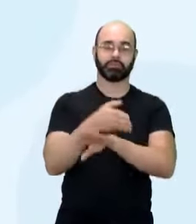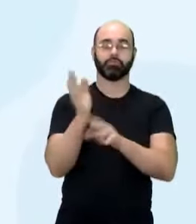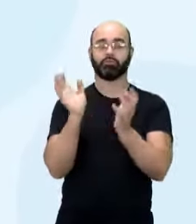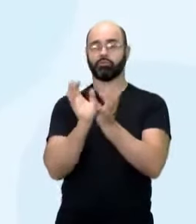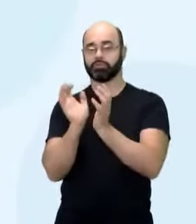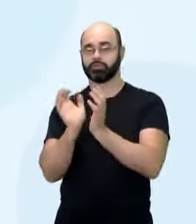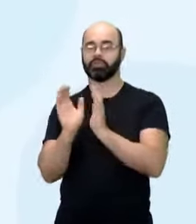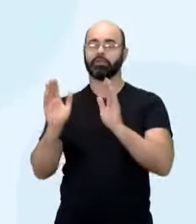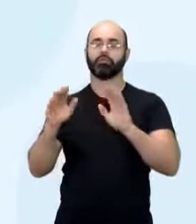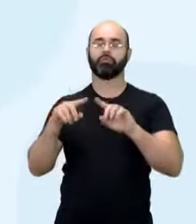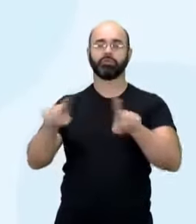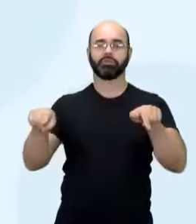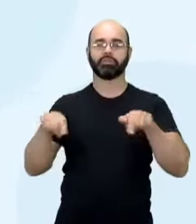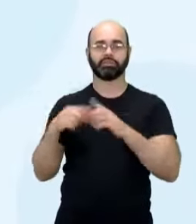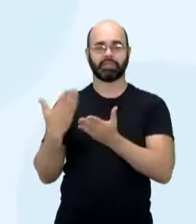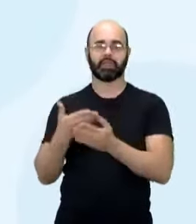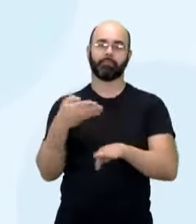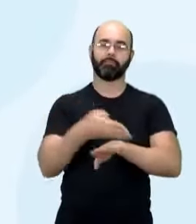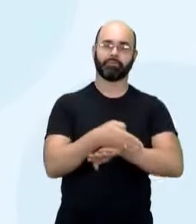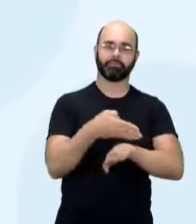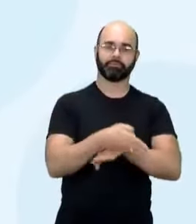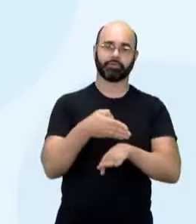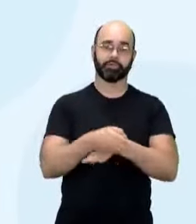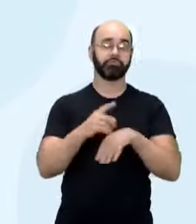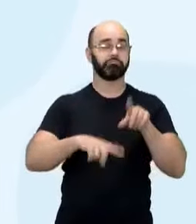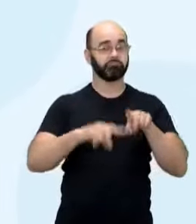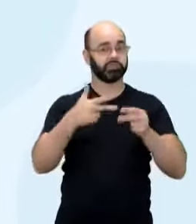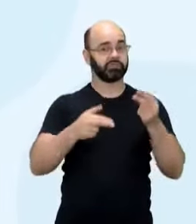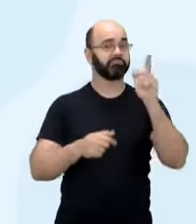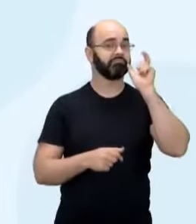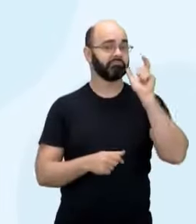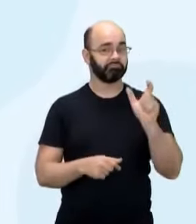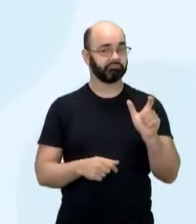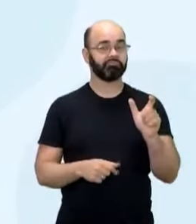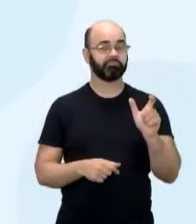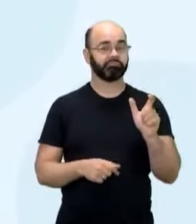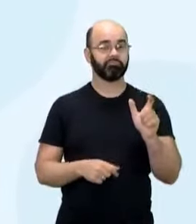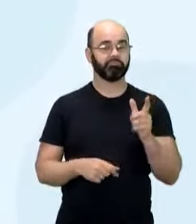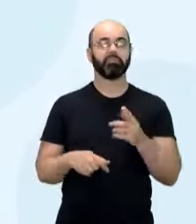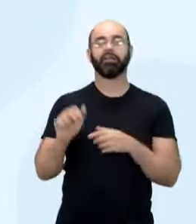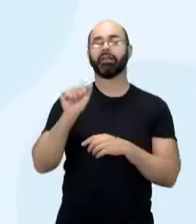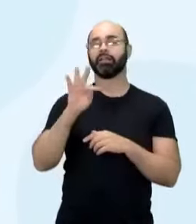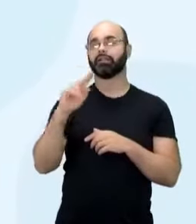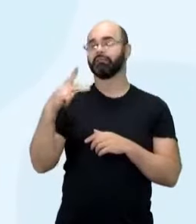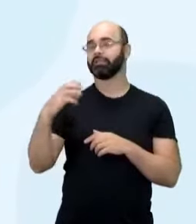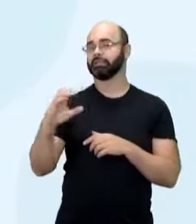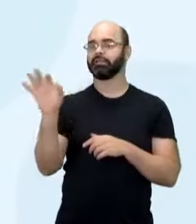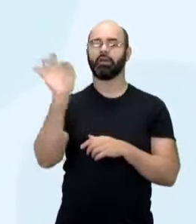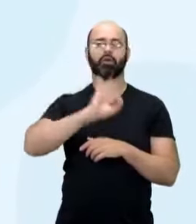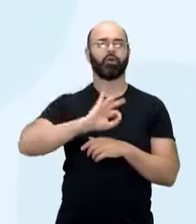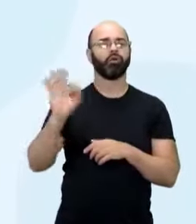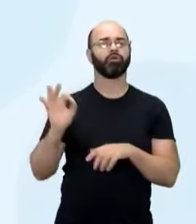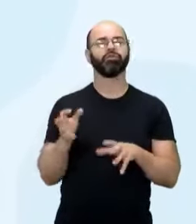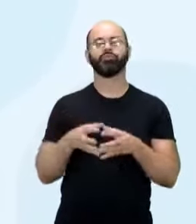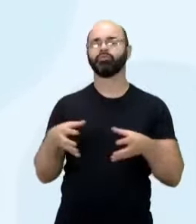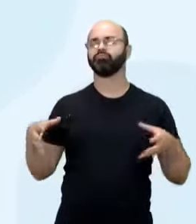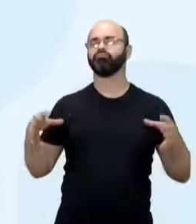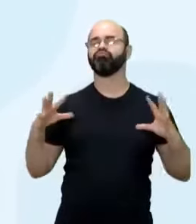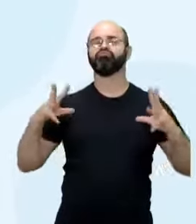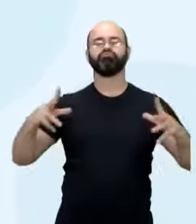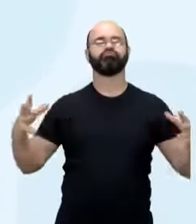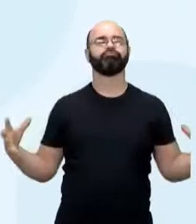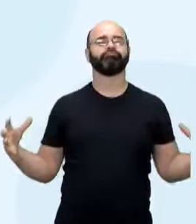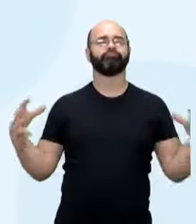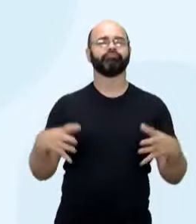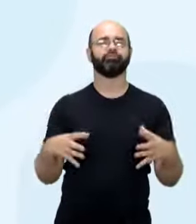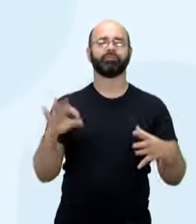Classe Participativo. É um material muito bacana, os ATPCs estão ótimos, a gente tem feito um trabalho em conjunto muito bom com essa equipe